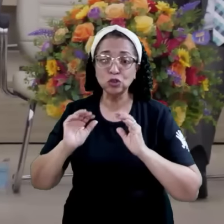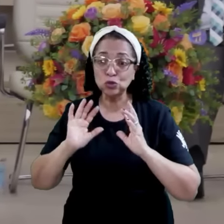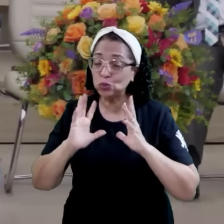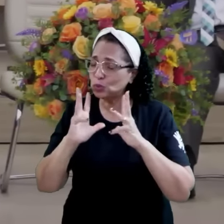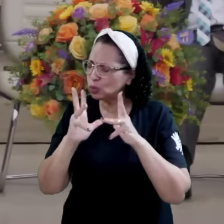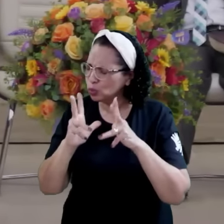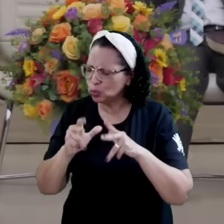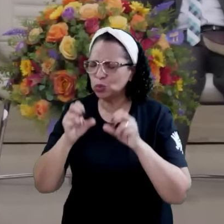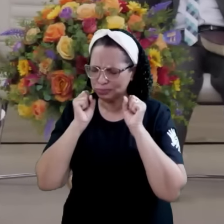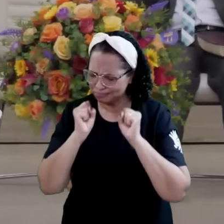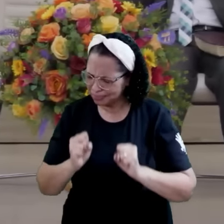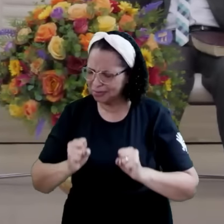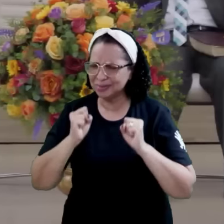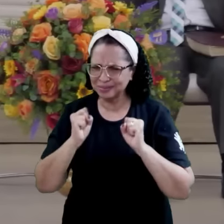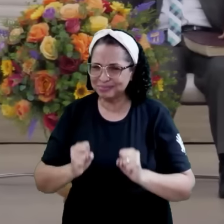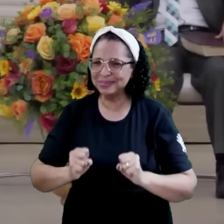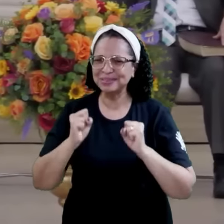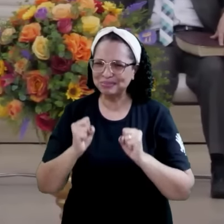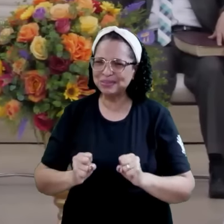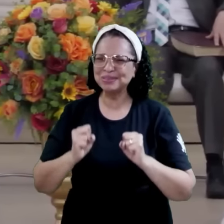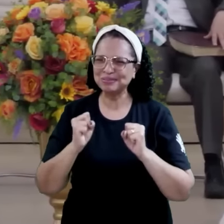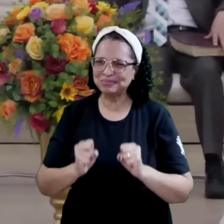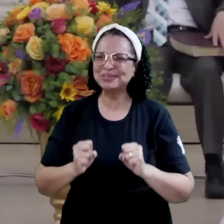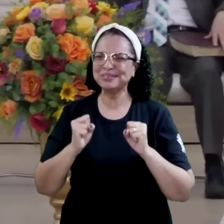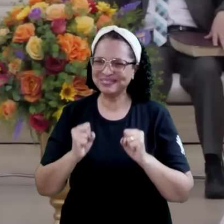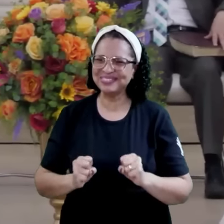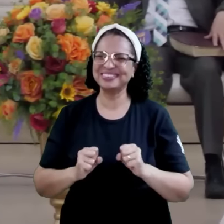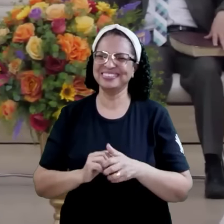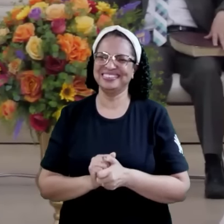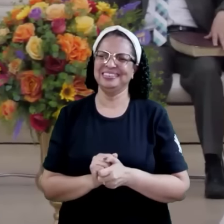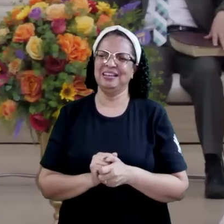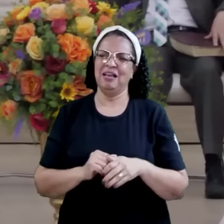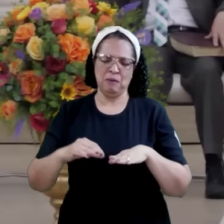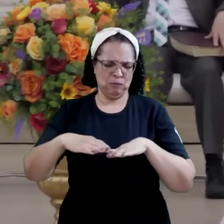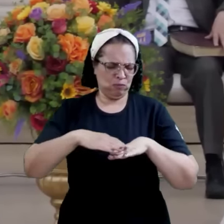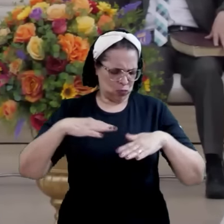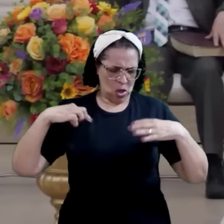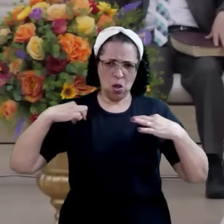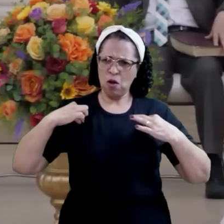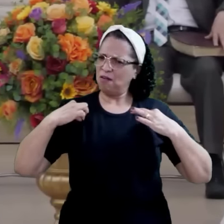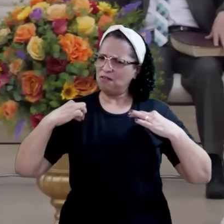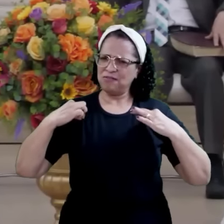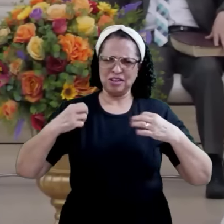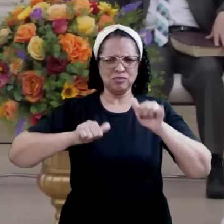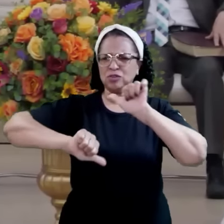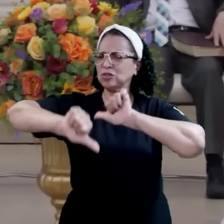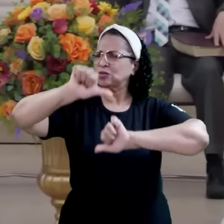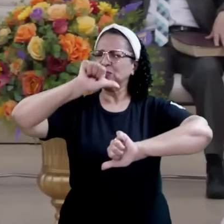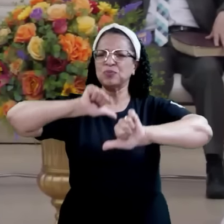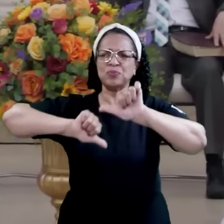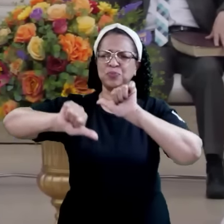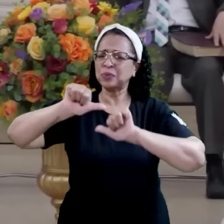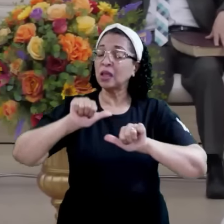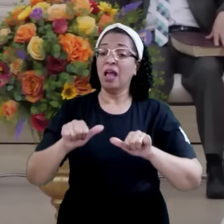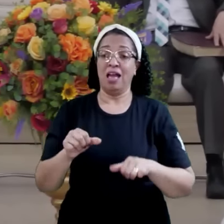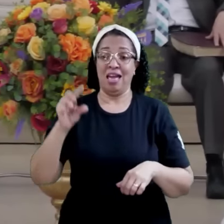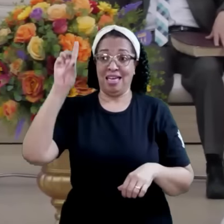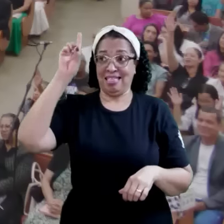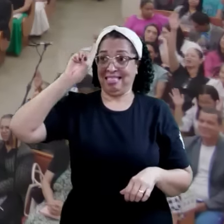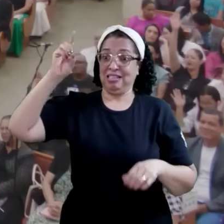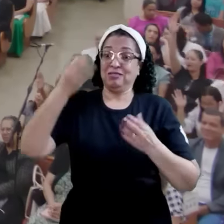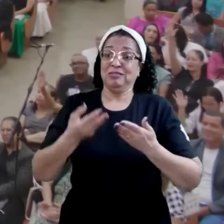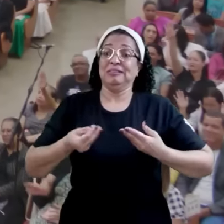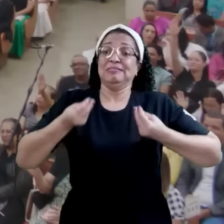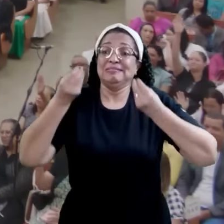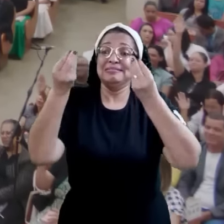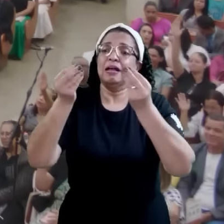necessita Deus tem sapato para pôr nos pés Deus tem veste para pôr no corpo Deus tem pão para pôr na mesa e Deus tem azeite